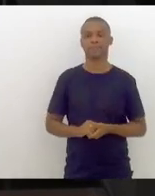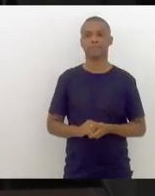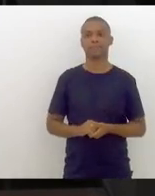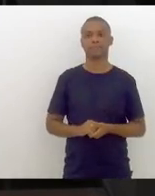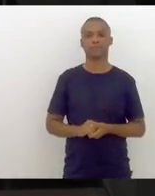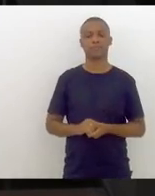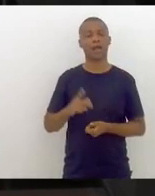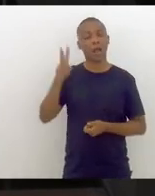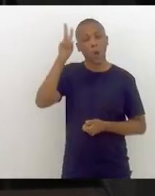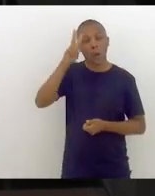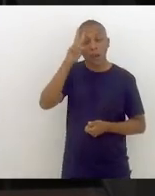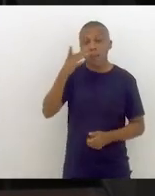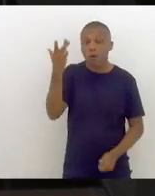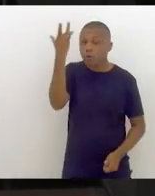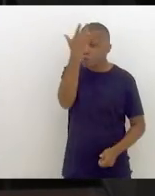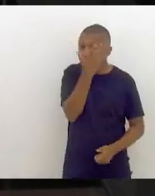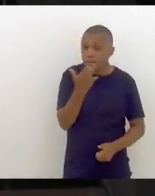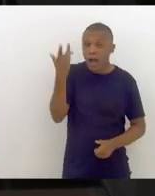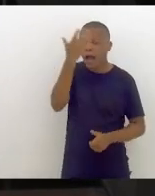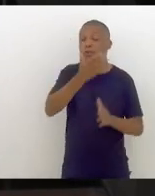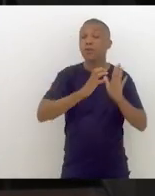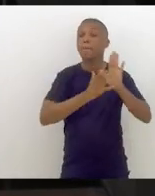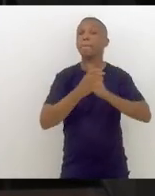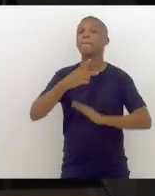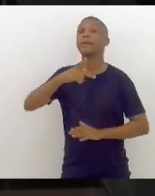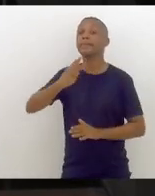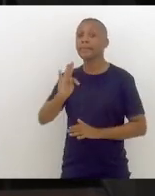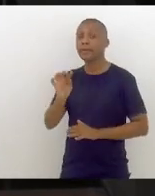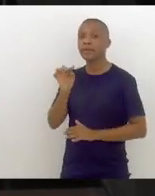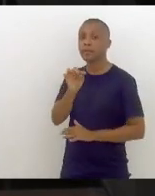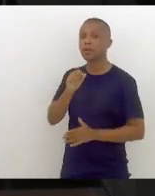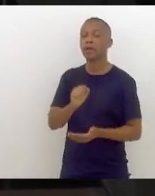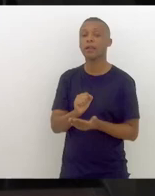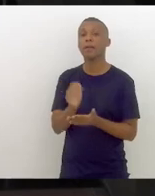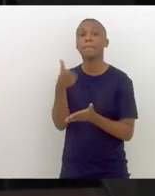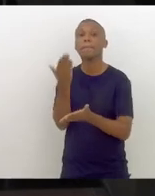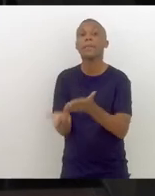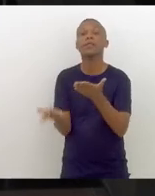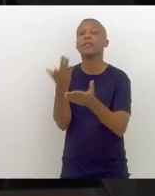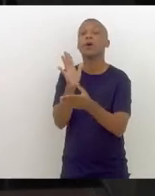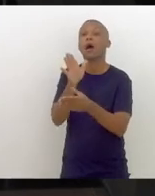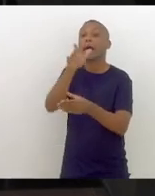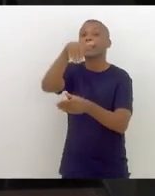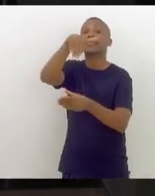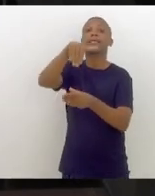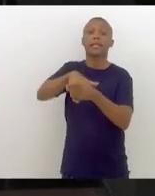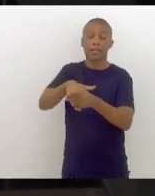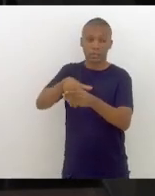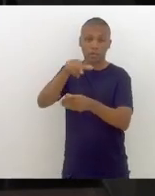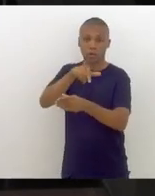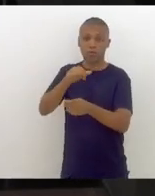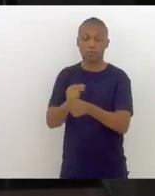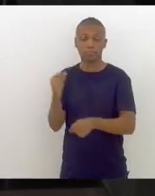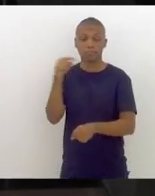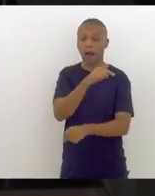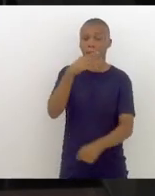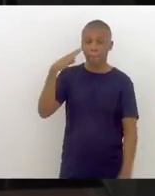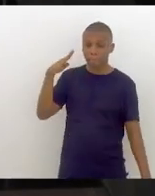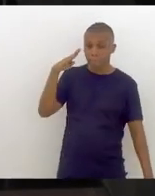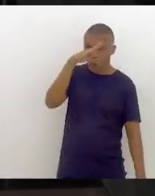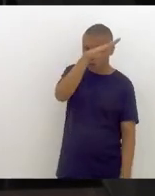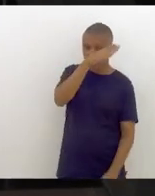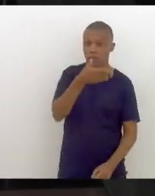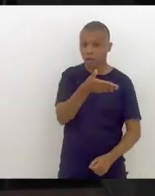senhor Haddad do partido dos trabalhadores perdeu as eleições para Jair Messias